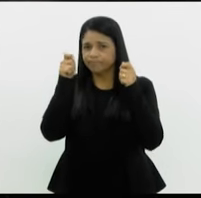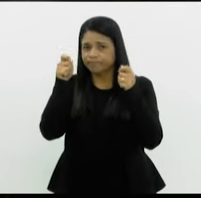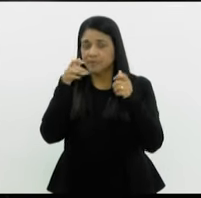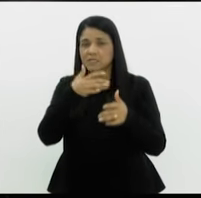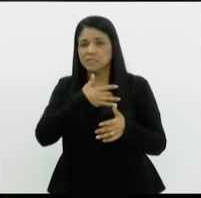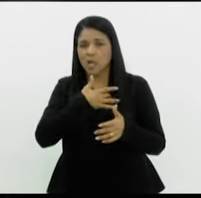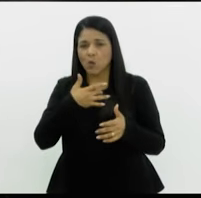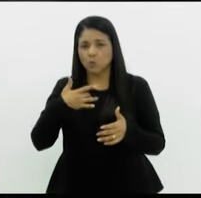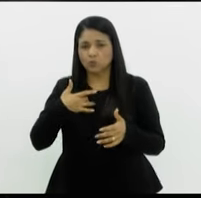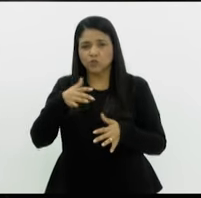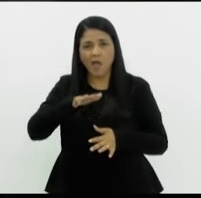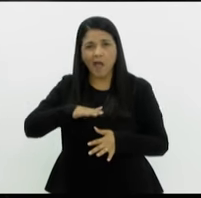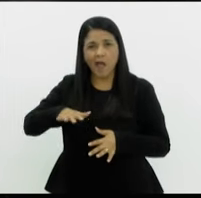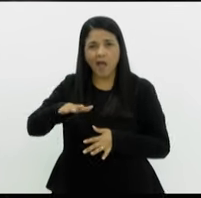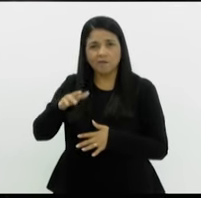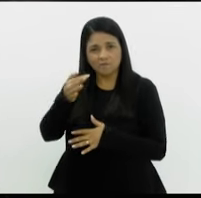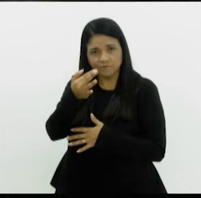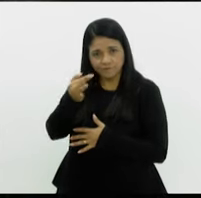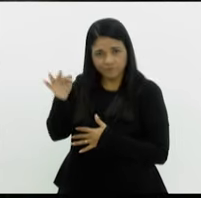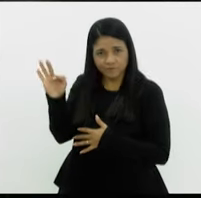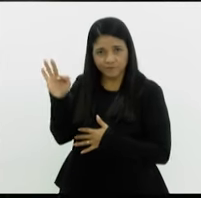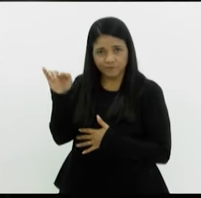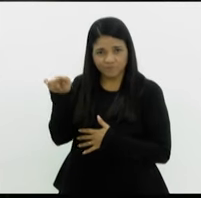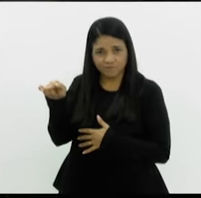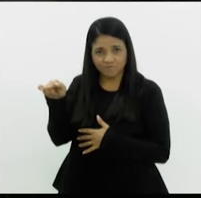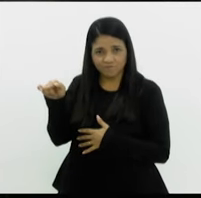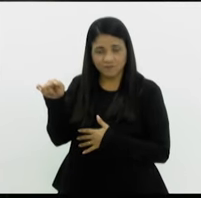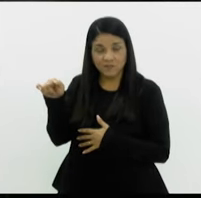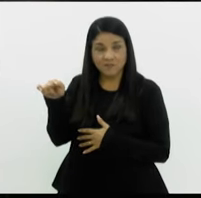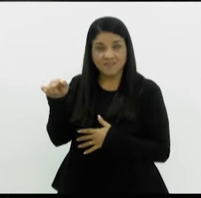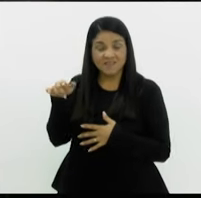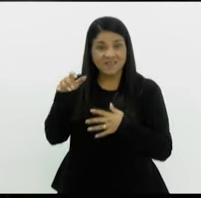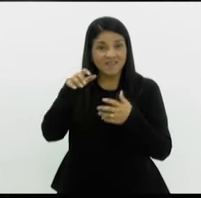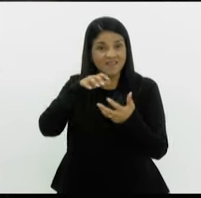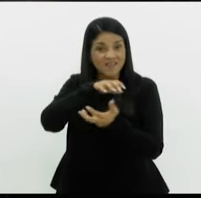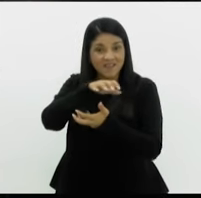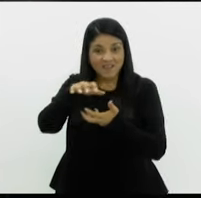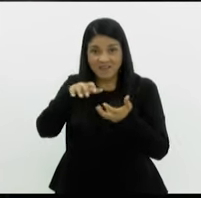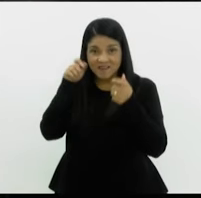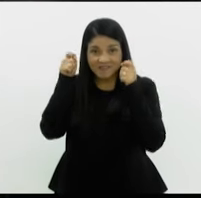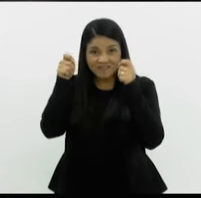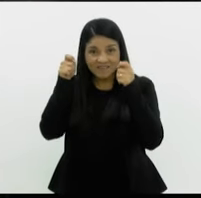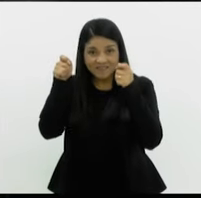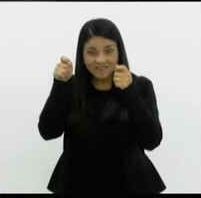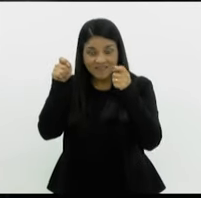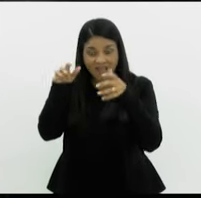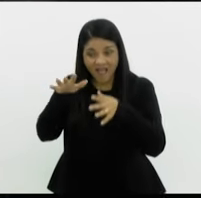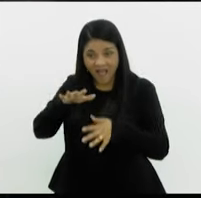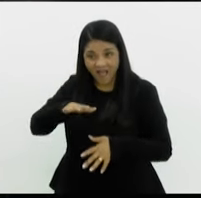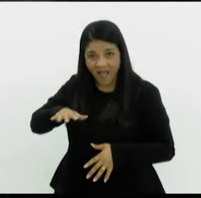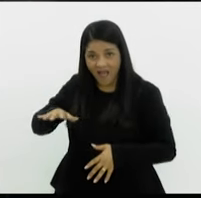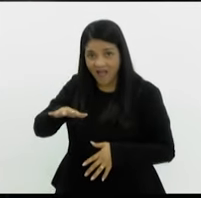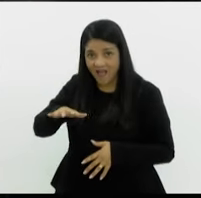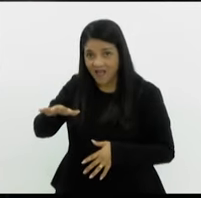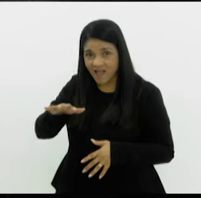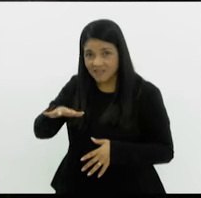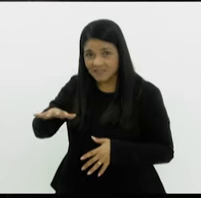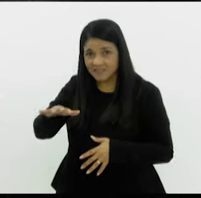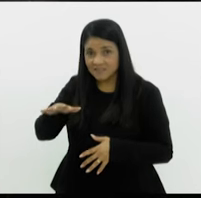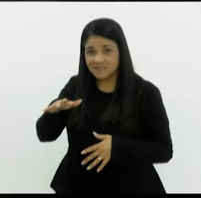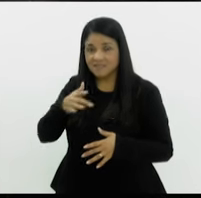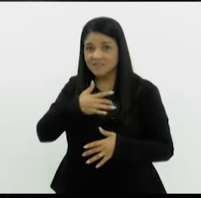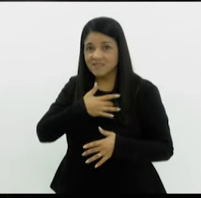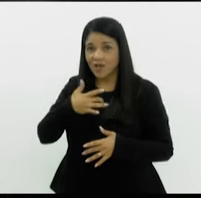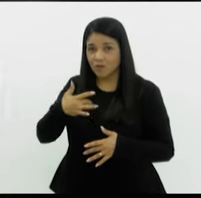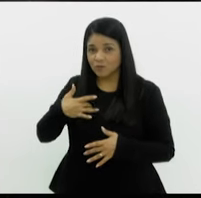área federal. Uma greve da saúde na área federal, que já não vai bem,